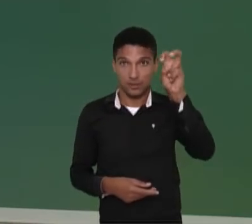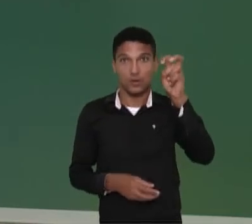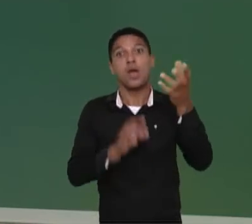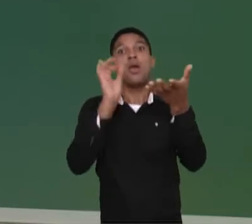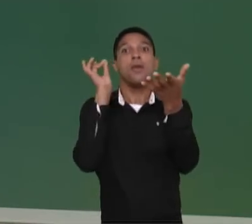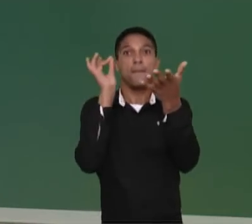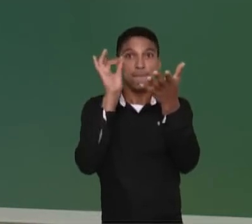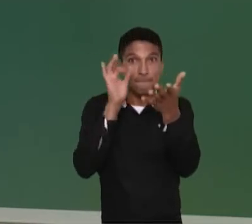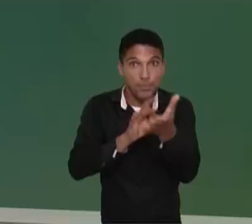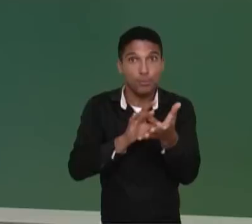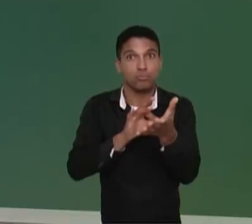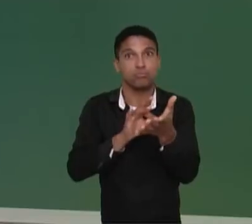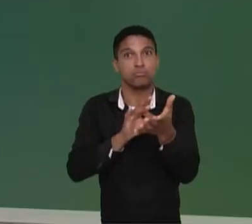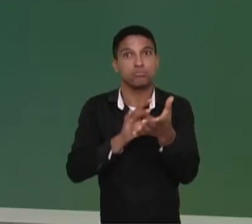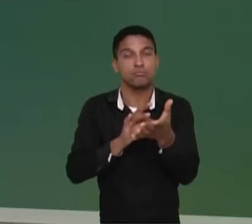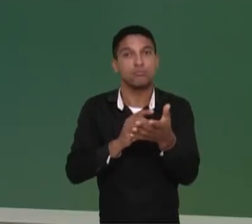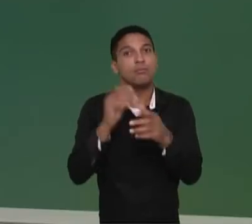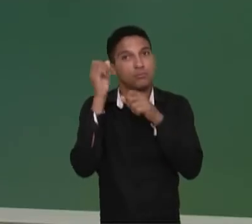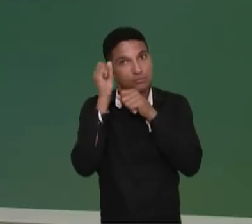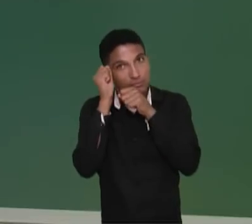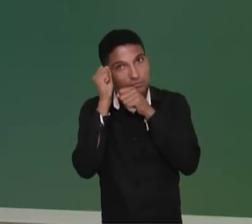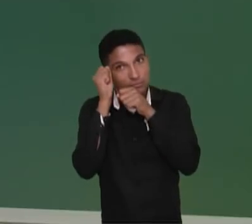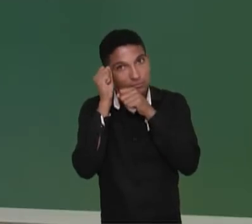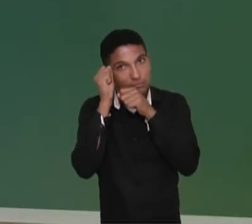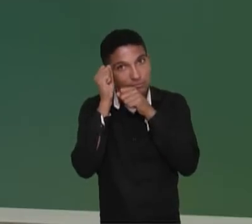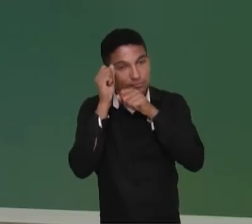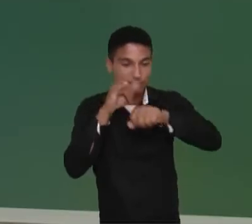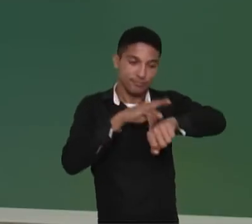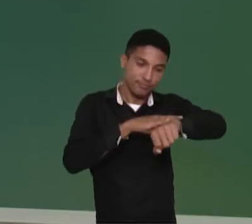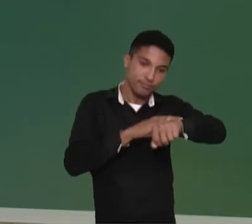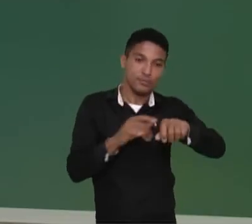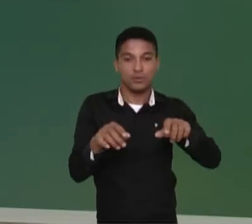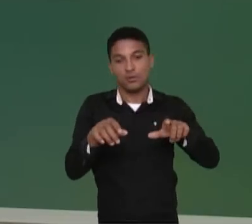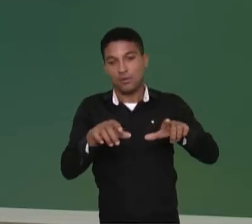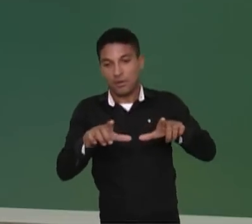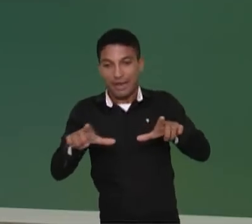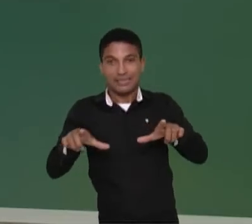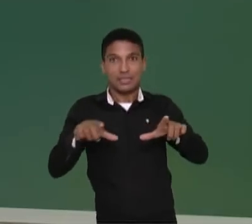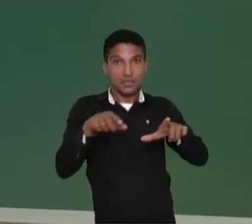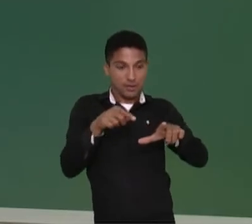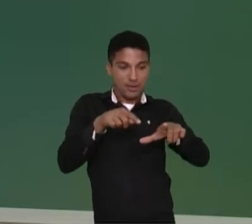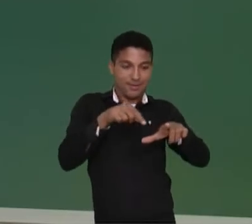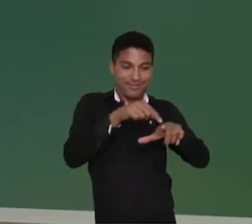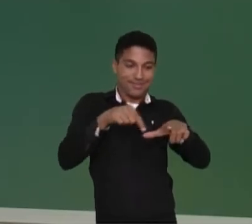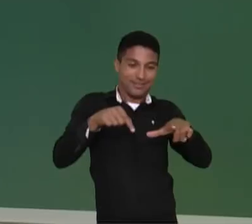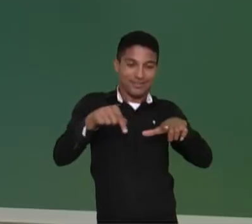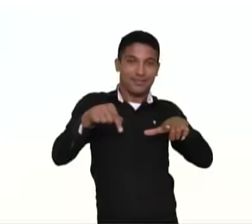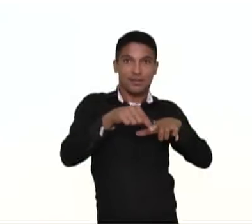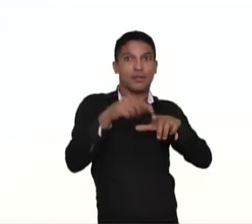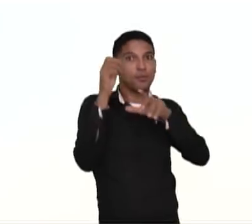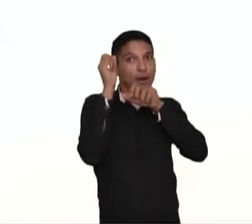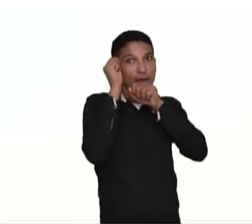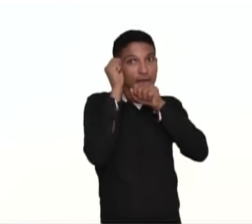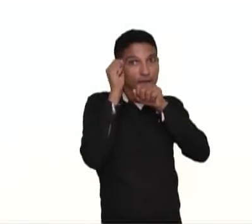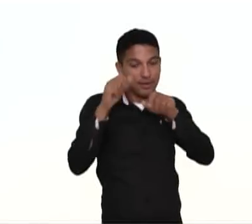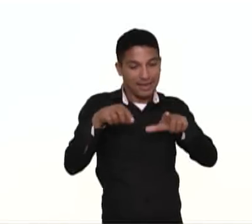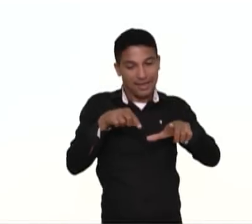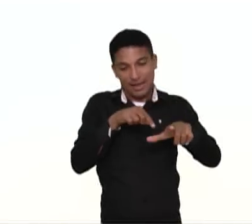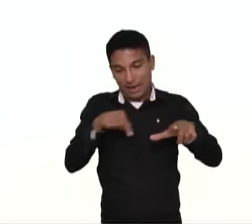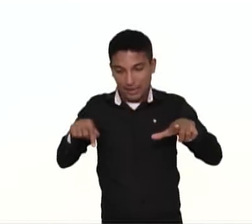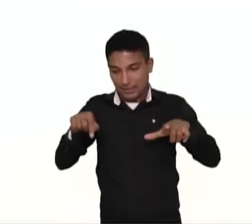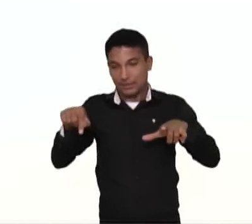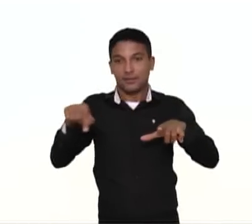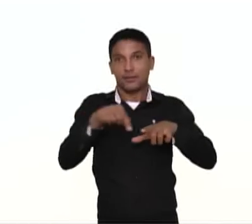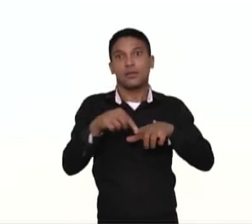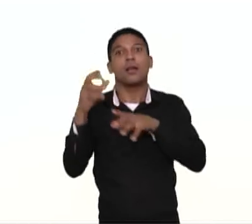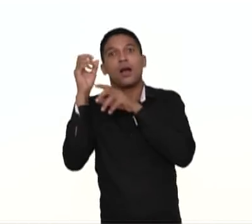real, eu já vou colocar aqui uma tabelinha que vai te ajudar nesse primeiro momento, tudo bem? Então, na planta, eu tenho